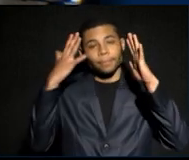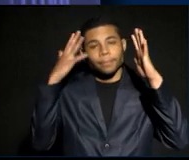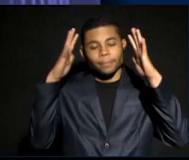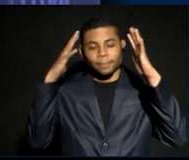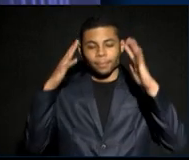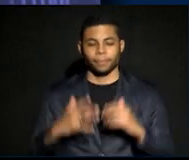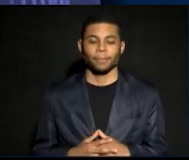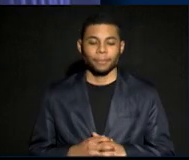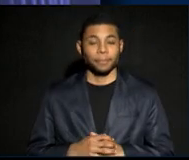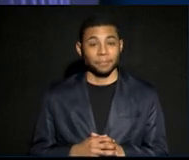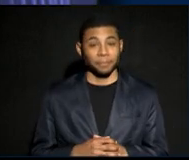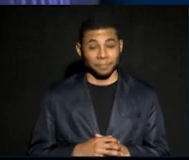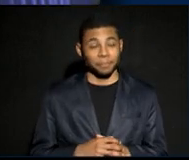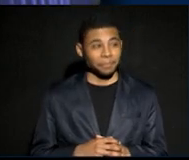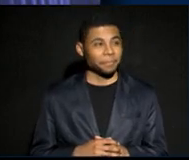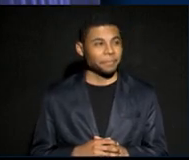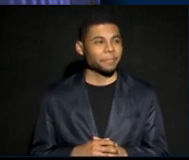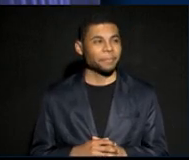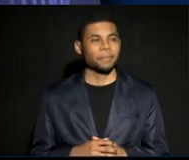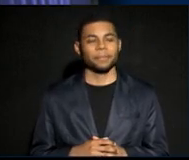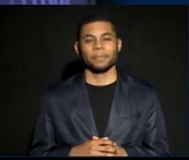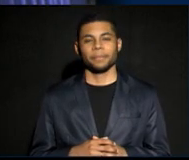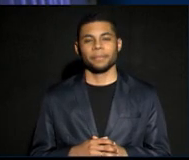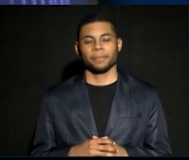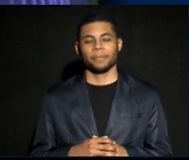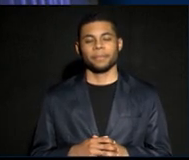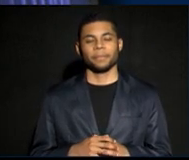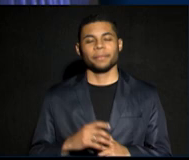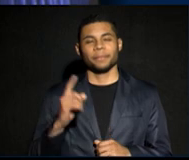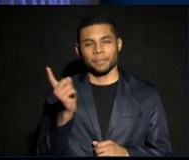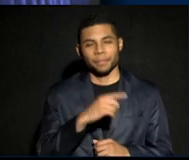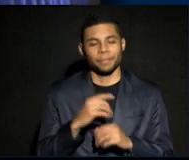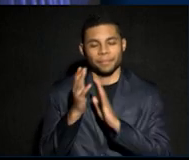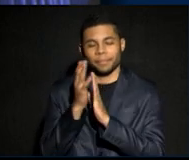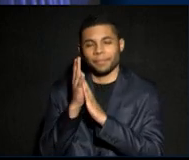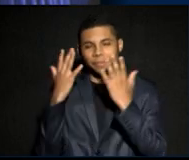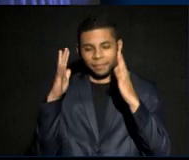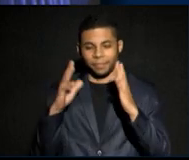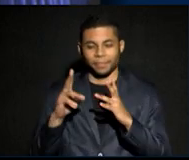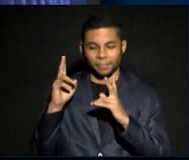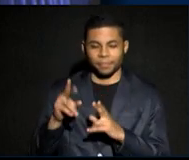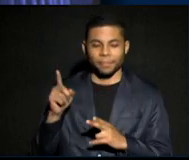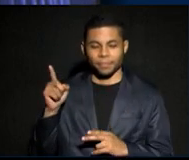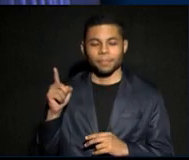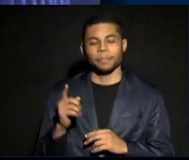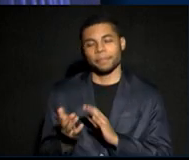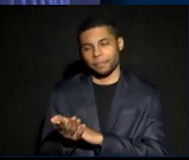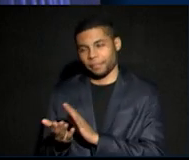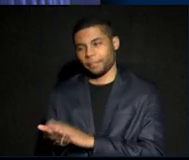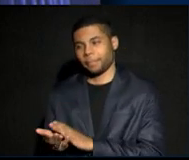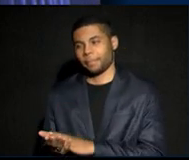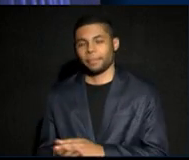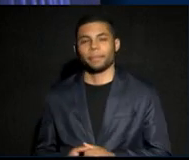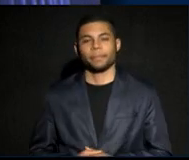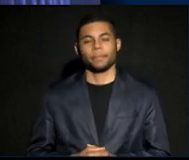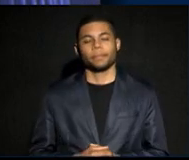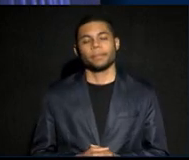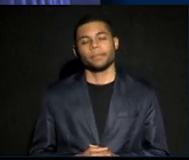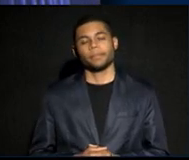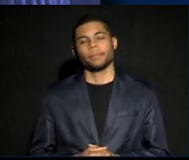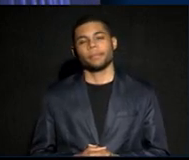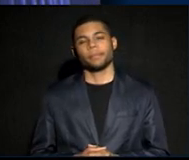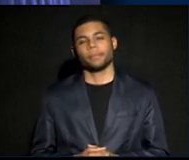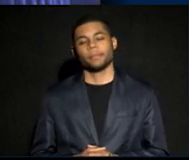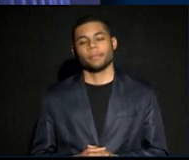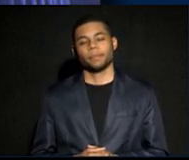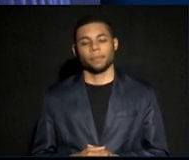e você estava o Claudinho dos outros assim sendo aberta como se diz o teatro parabéns a